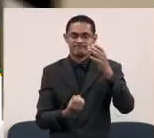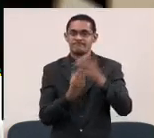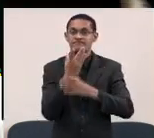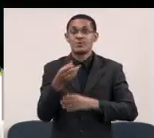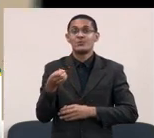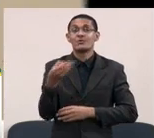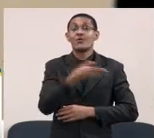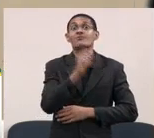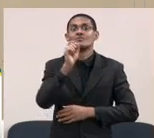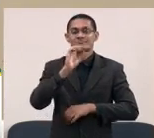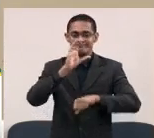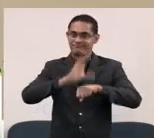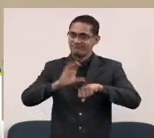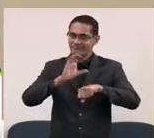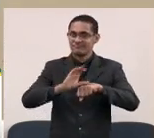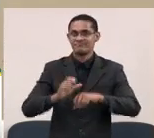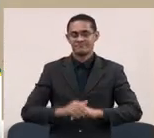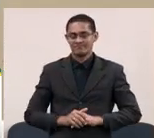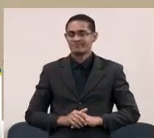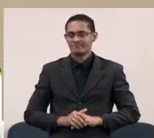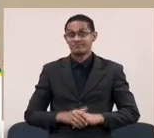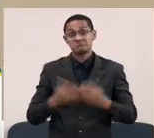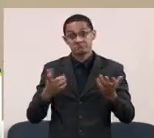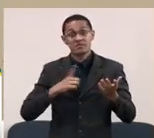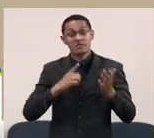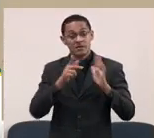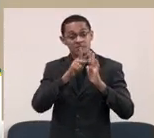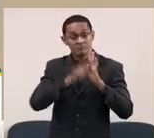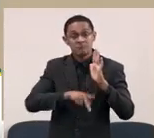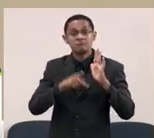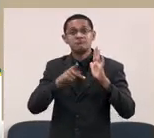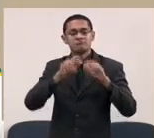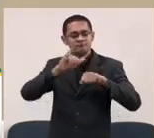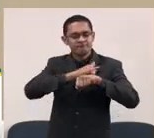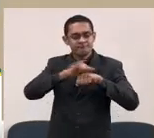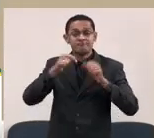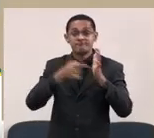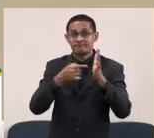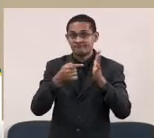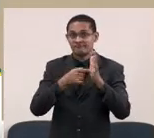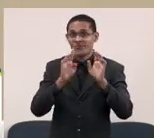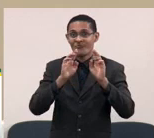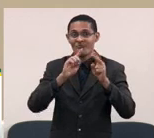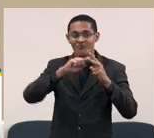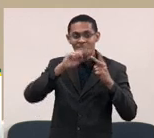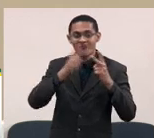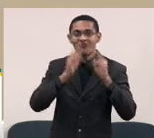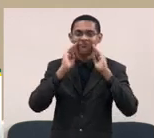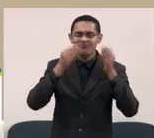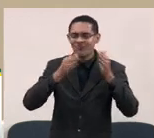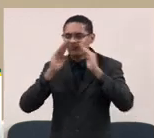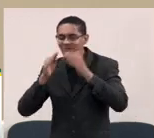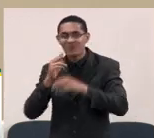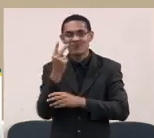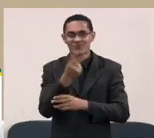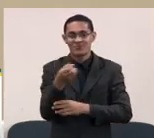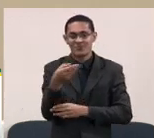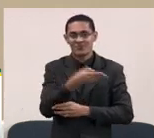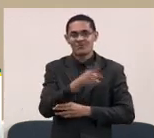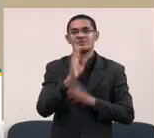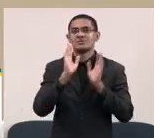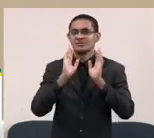novos cursos. E a gente tem hoje um planejamento estratégico de 2 focos de inovação, os quais já